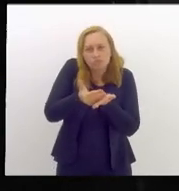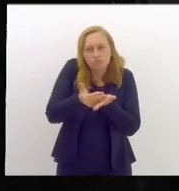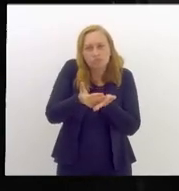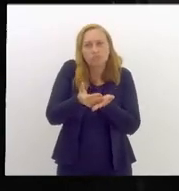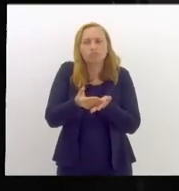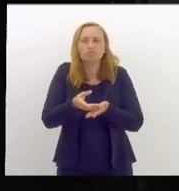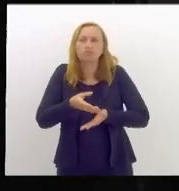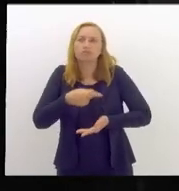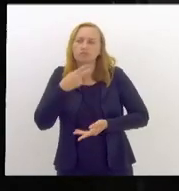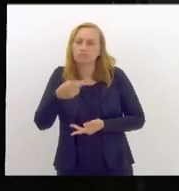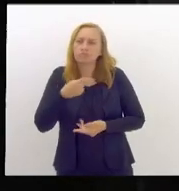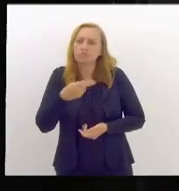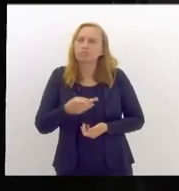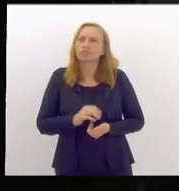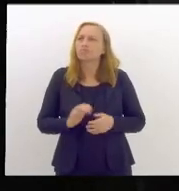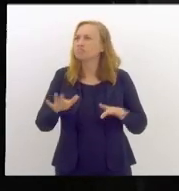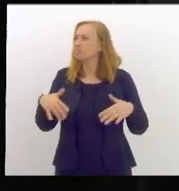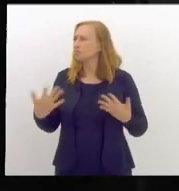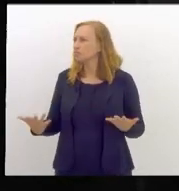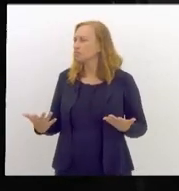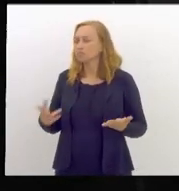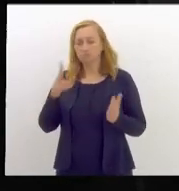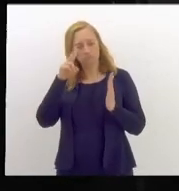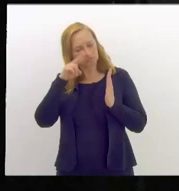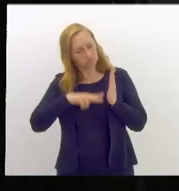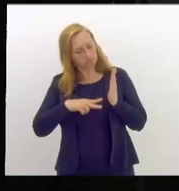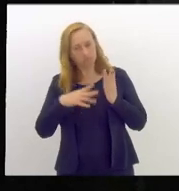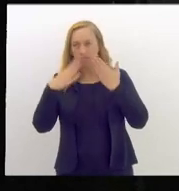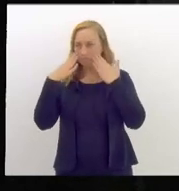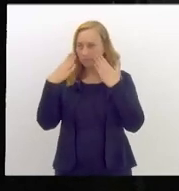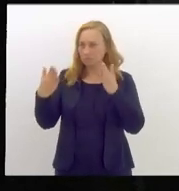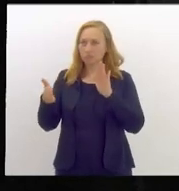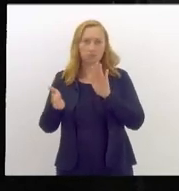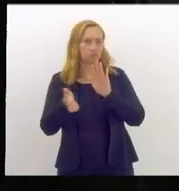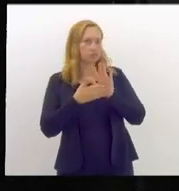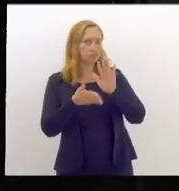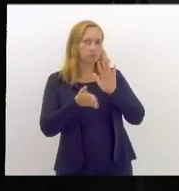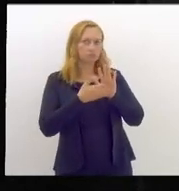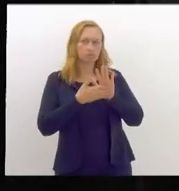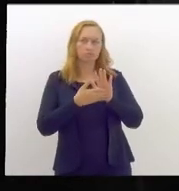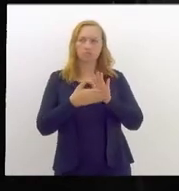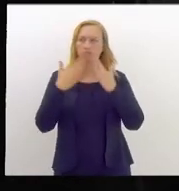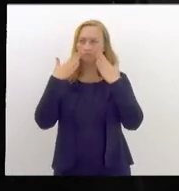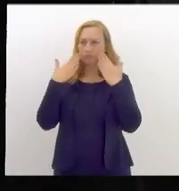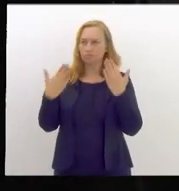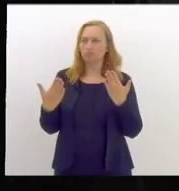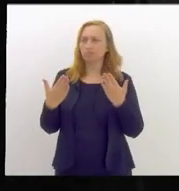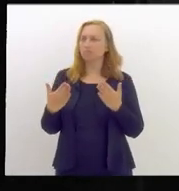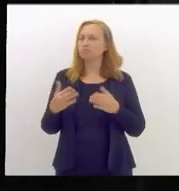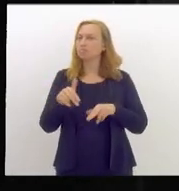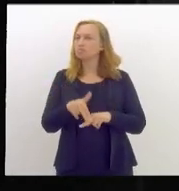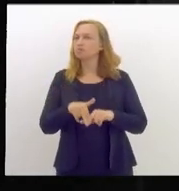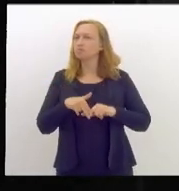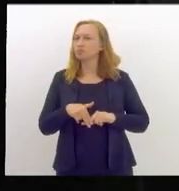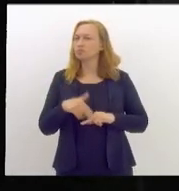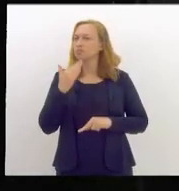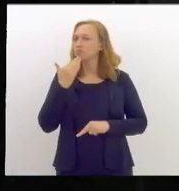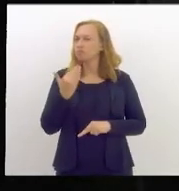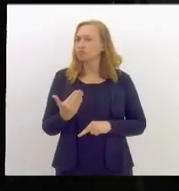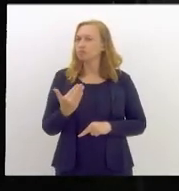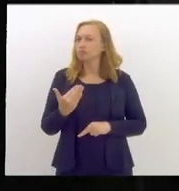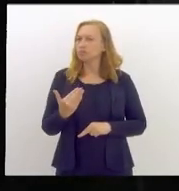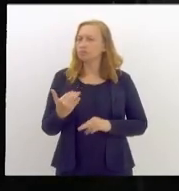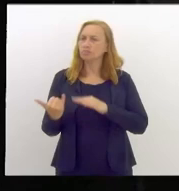justificativa quando assim se lê apresente proposta é apresentada em razão de um pedido